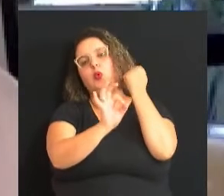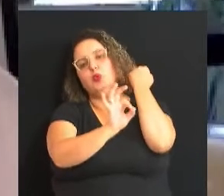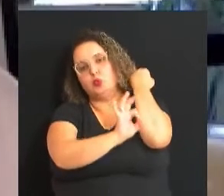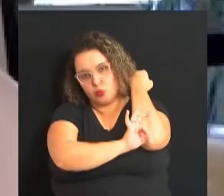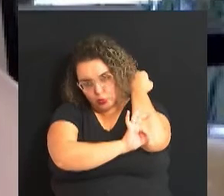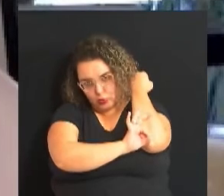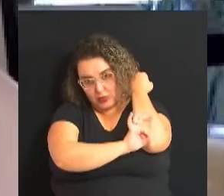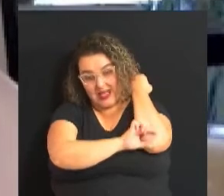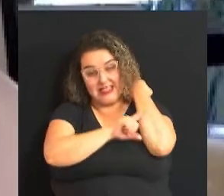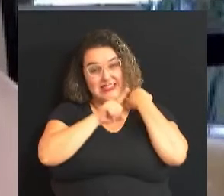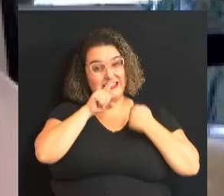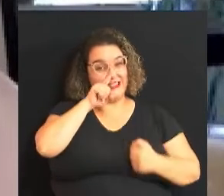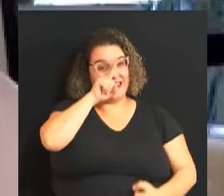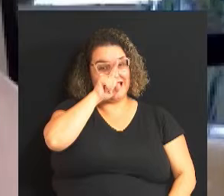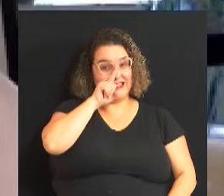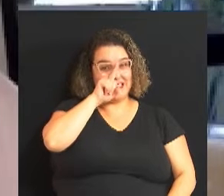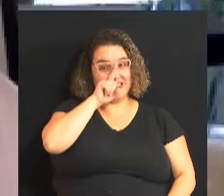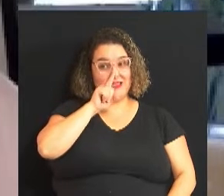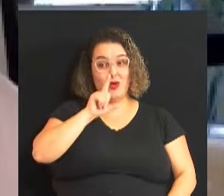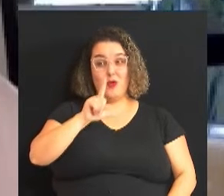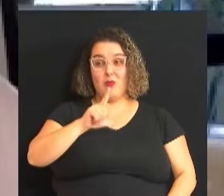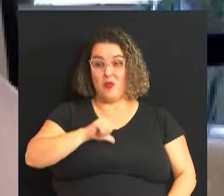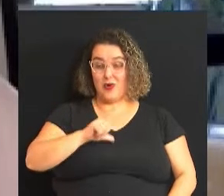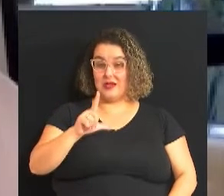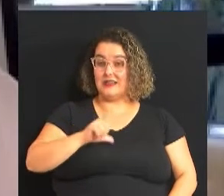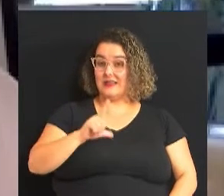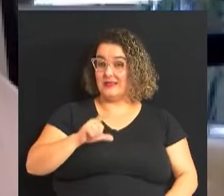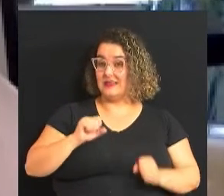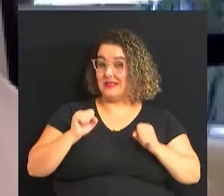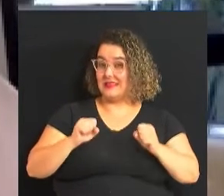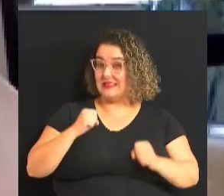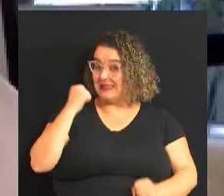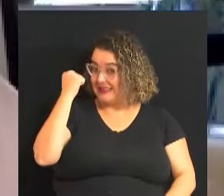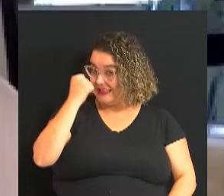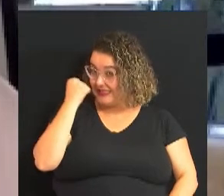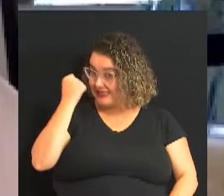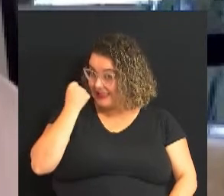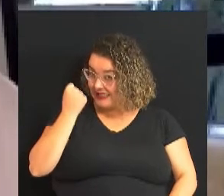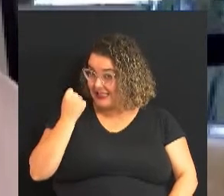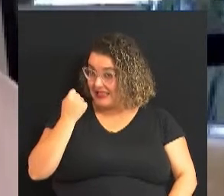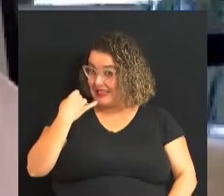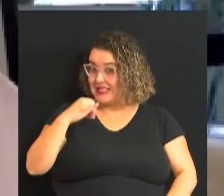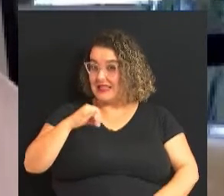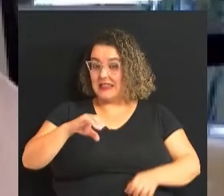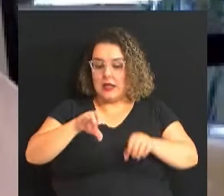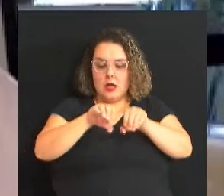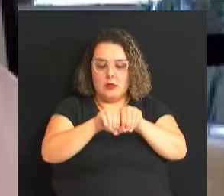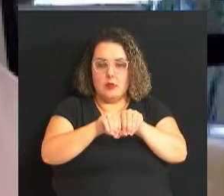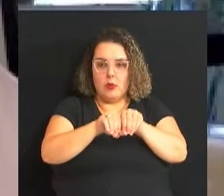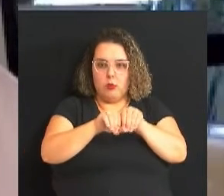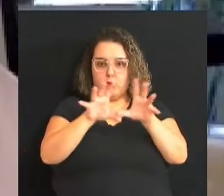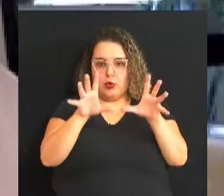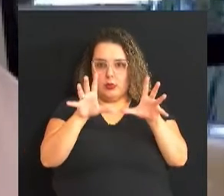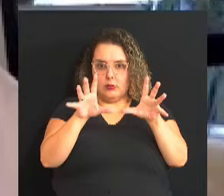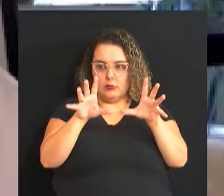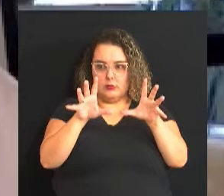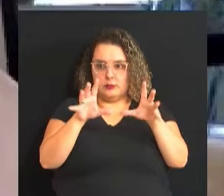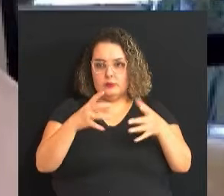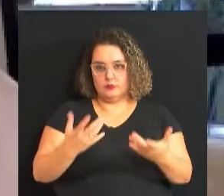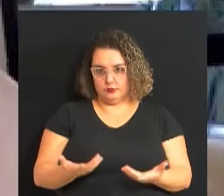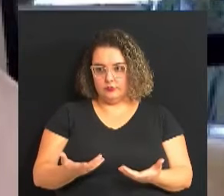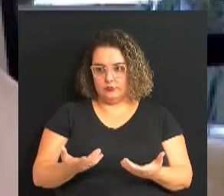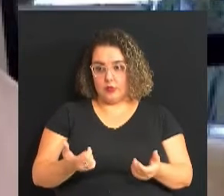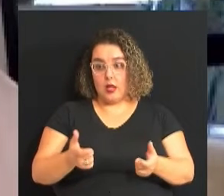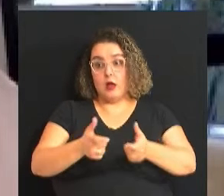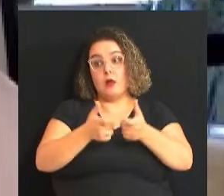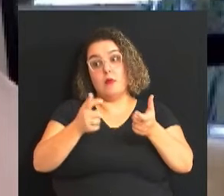risco. A pessoa pode ter uma complicação muito grave se essa sutura abrir, porque ela abre, na maioria das